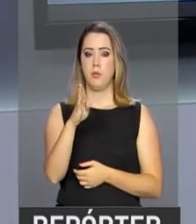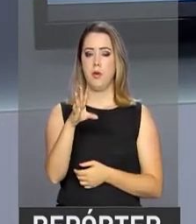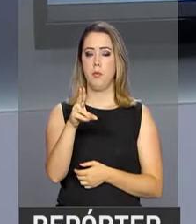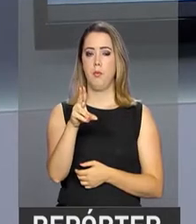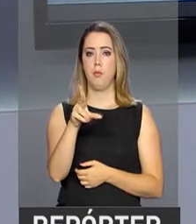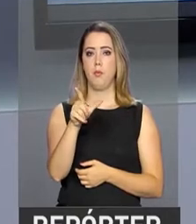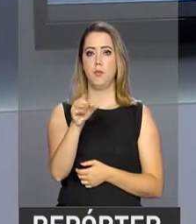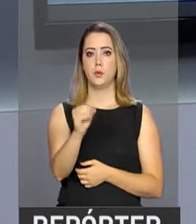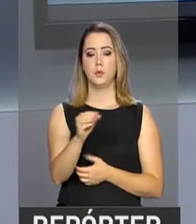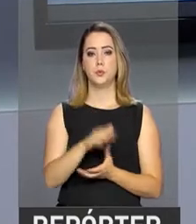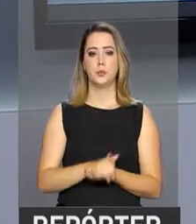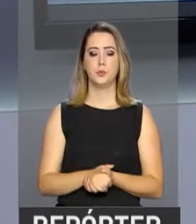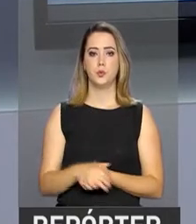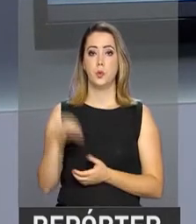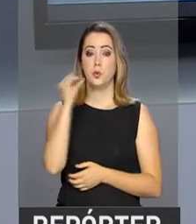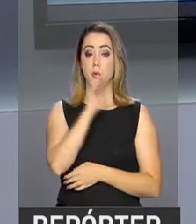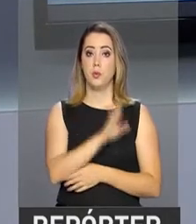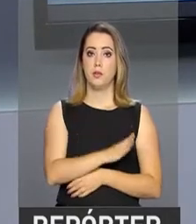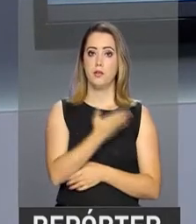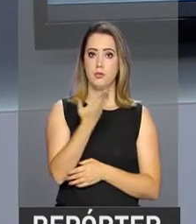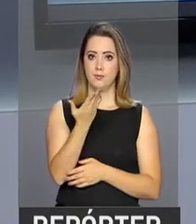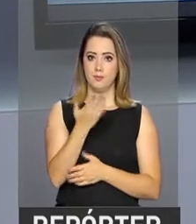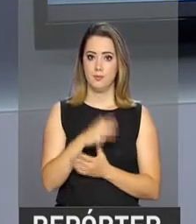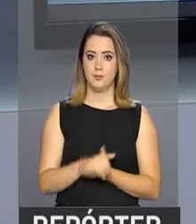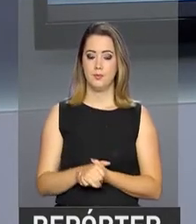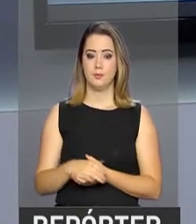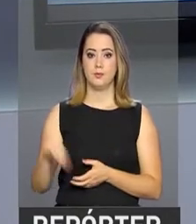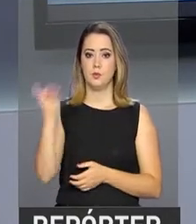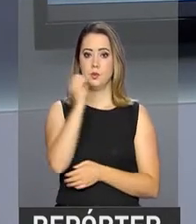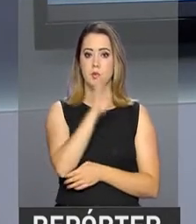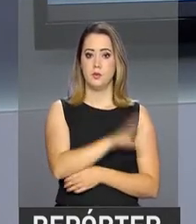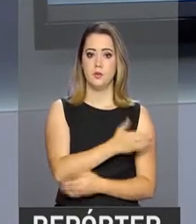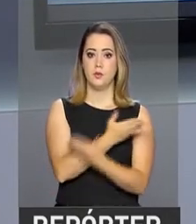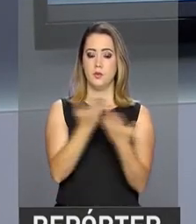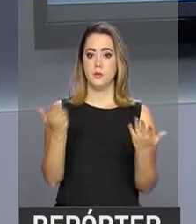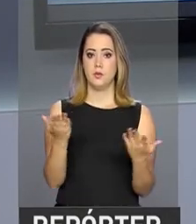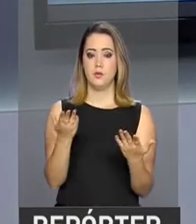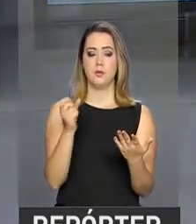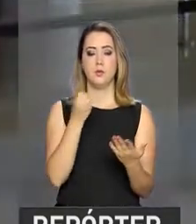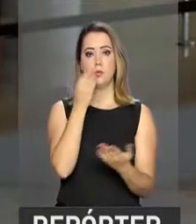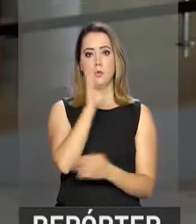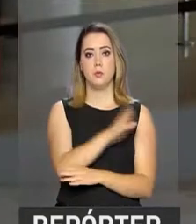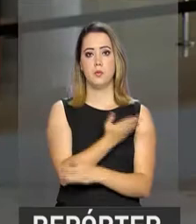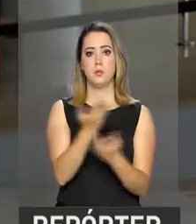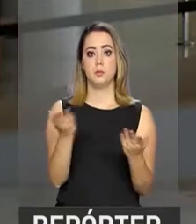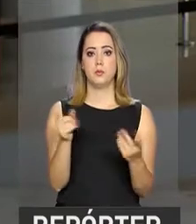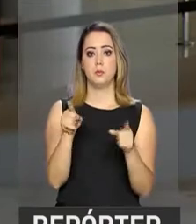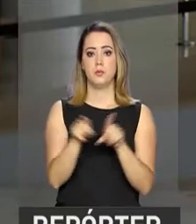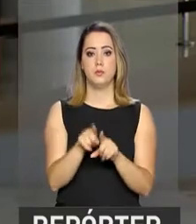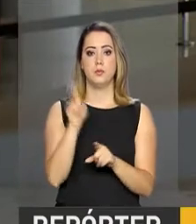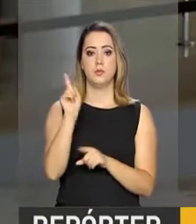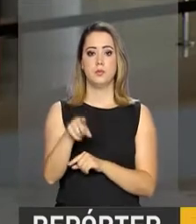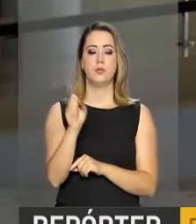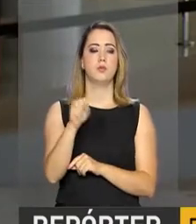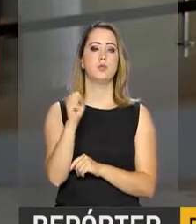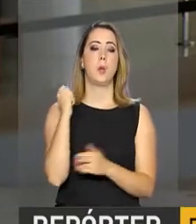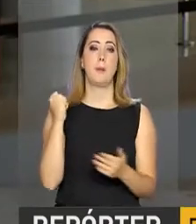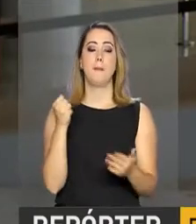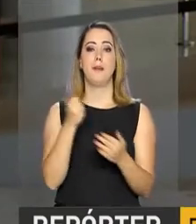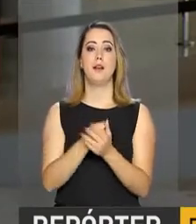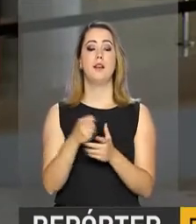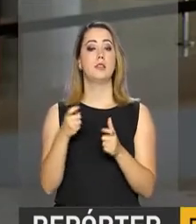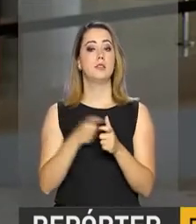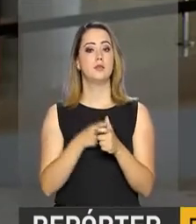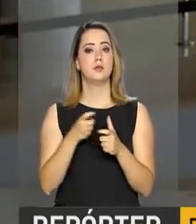olá pablo boa tarde pra você roberto boa tarde é você boa tarde a todos é isso mesmo pagar as